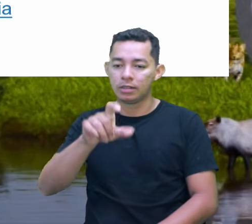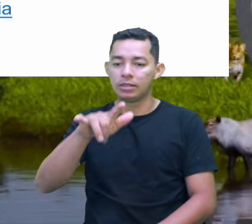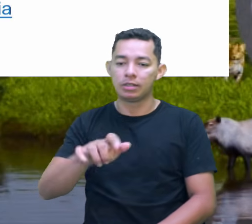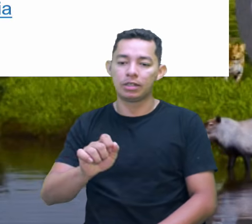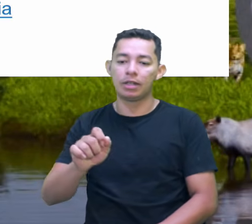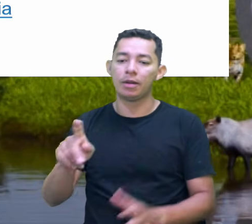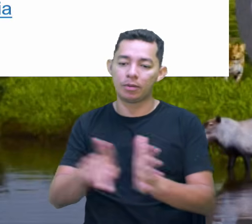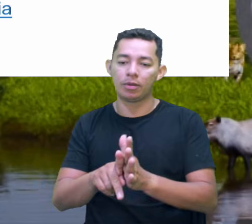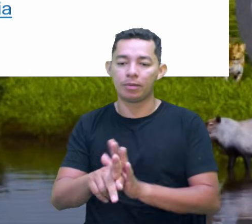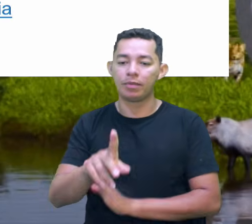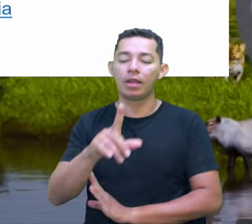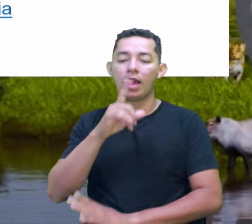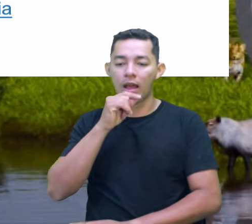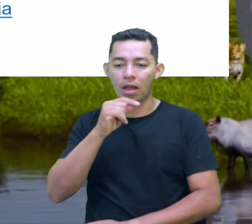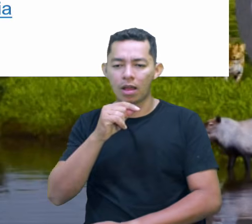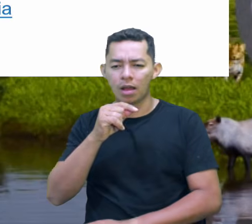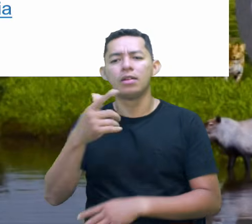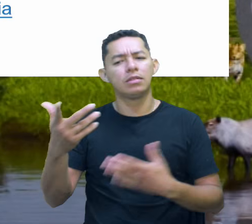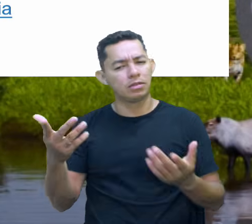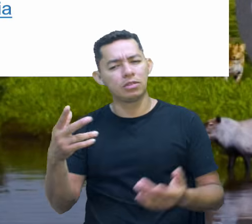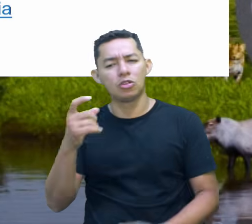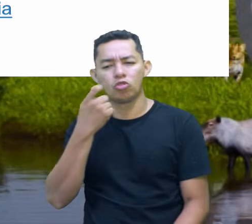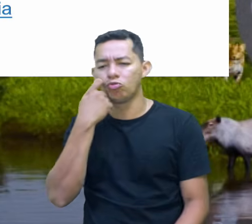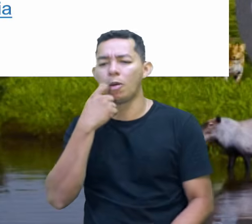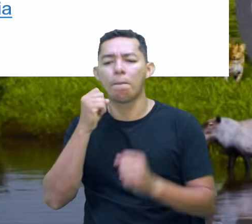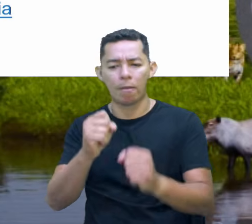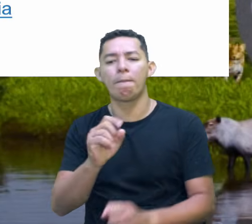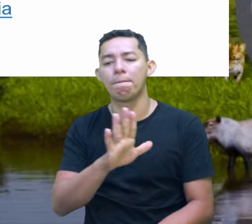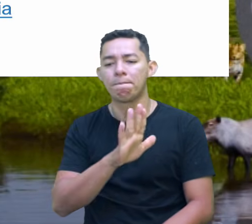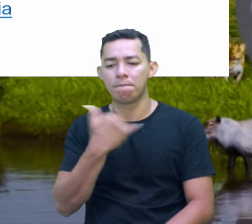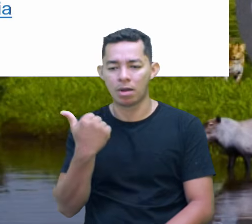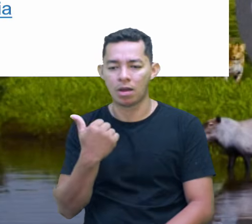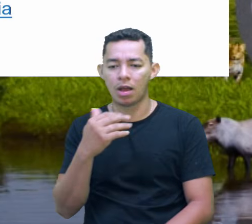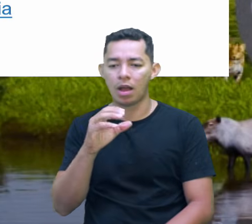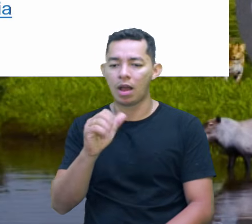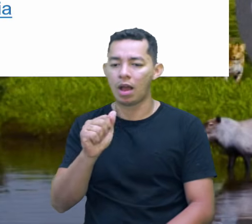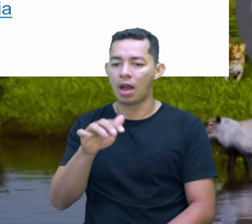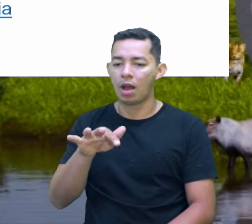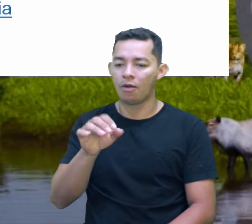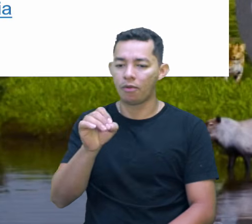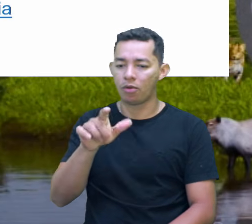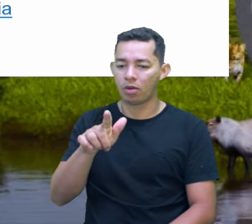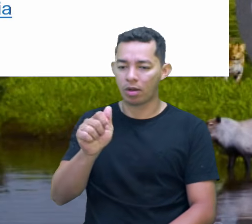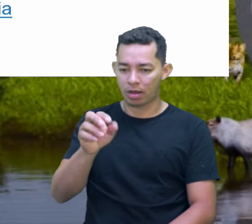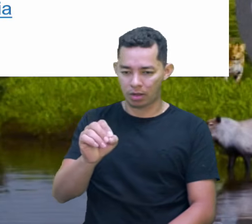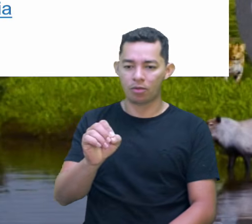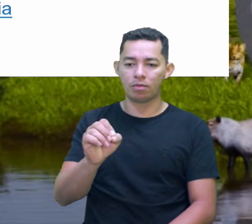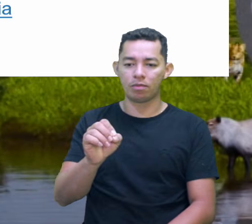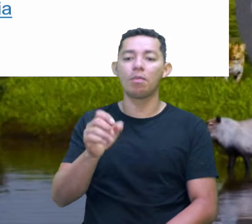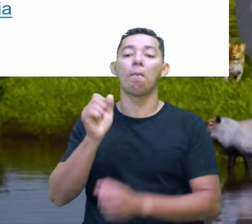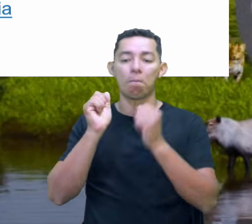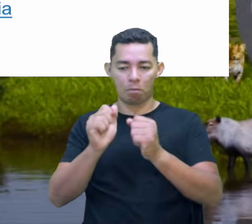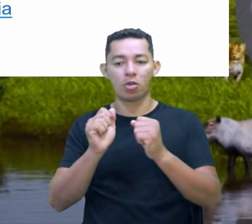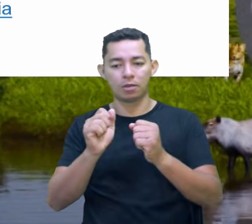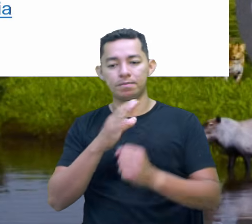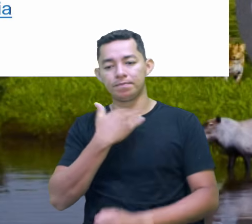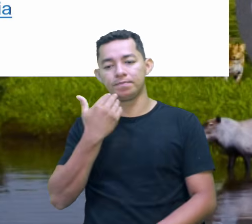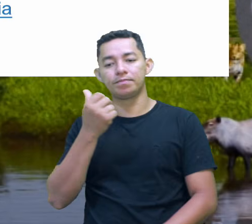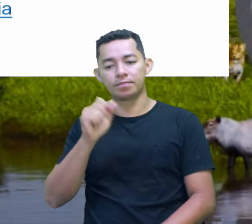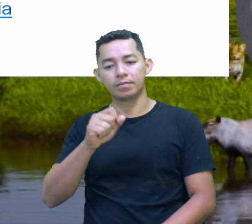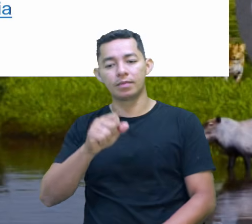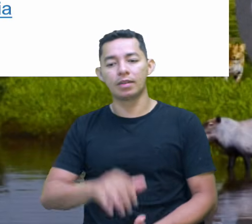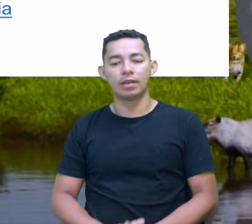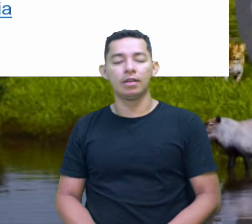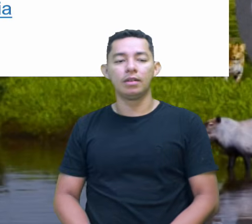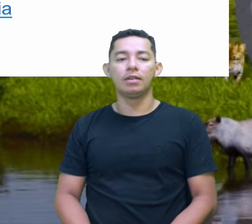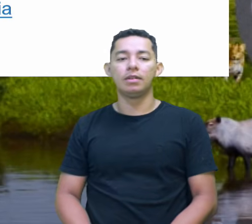peixe ele pode morrer afogado? Pode, ele pode morrer afogado. Se a água onde ele estiver não tiver oxigênio, ele vai morrer afogado. Por